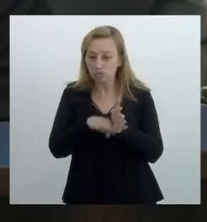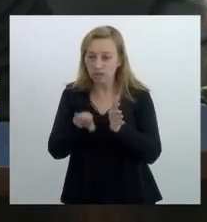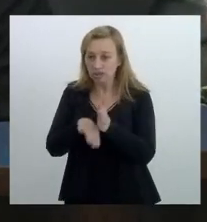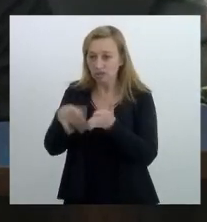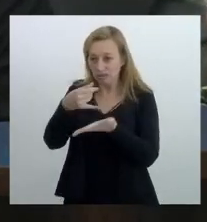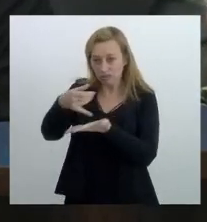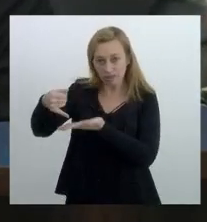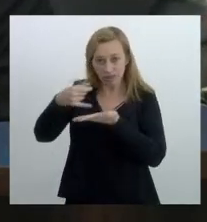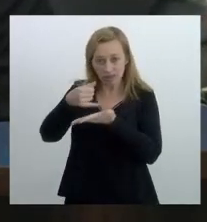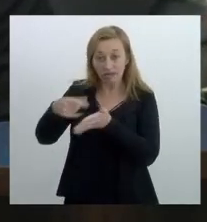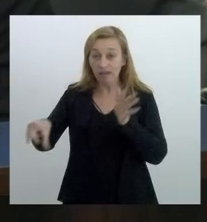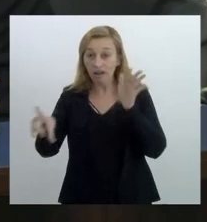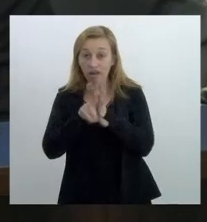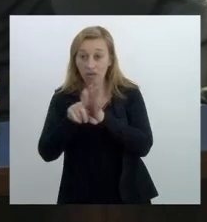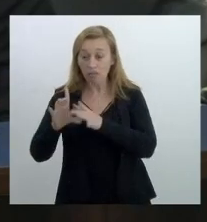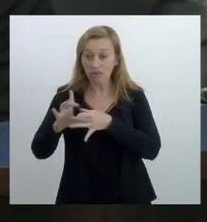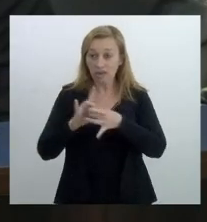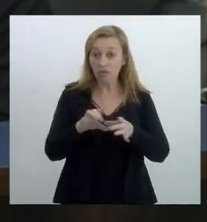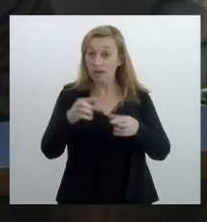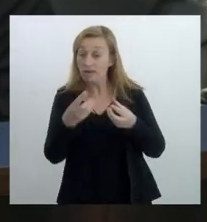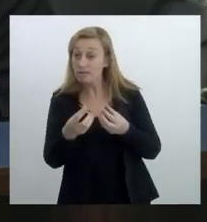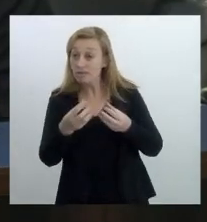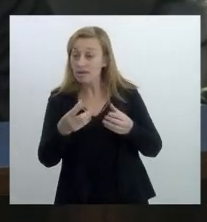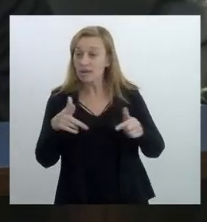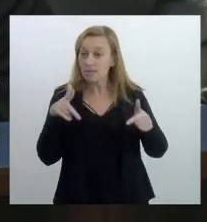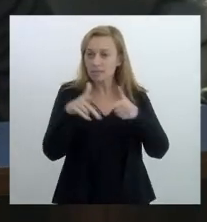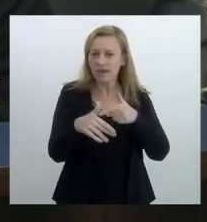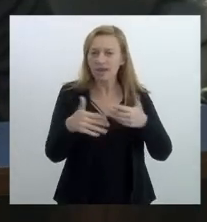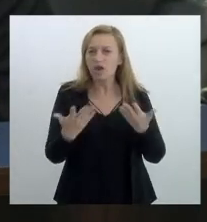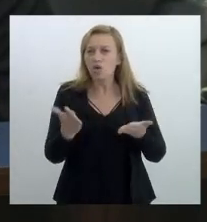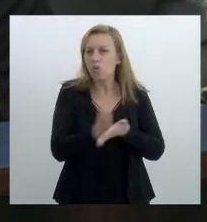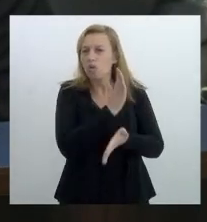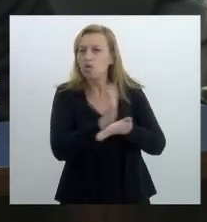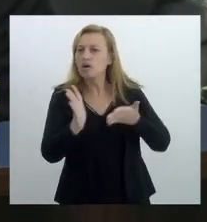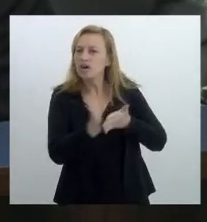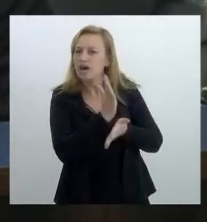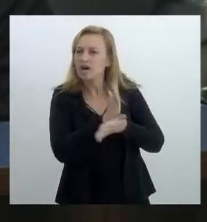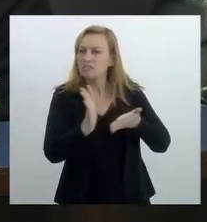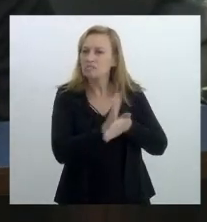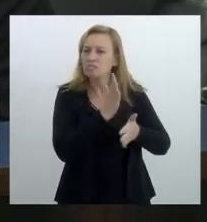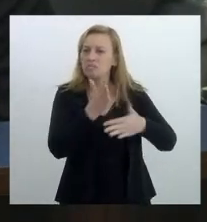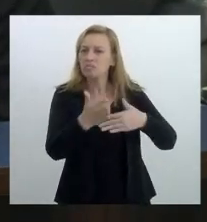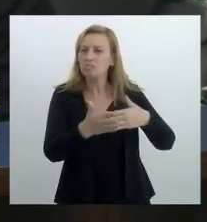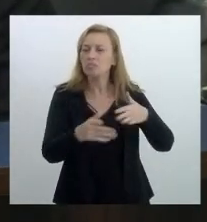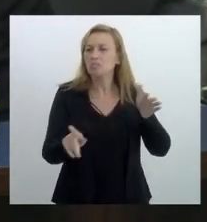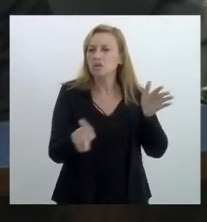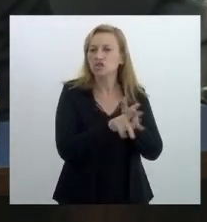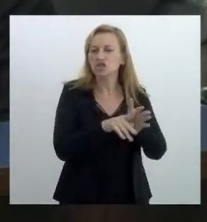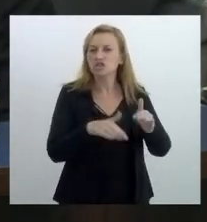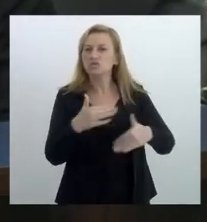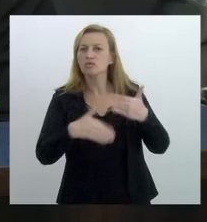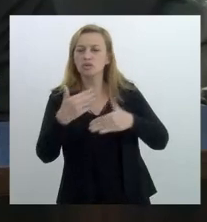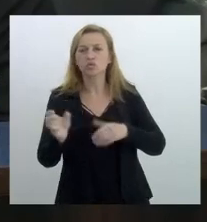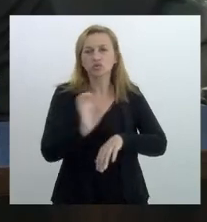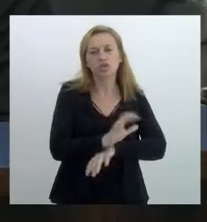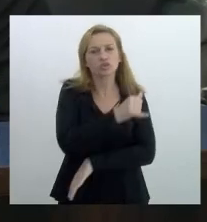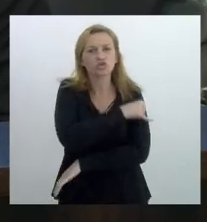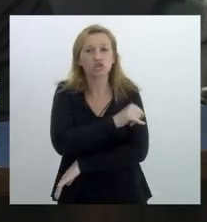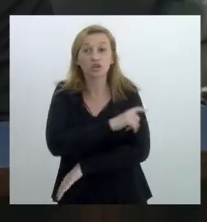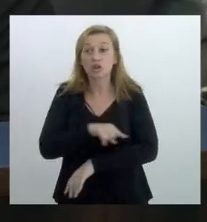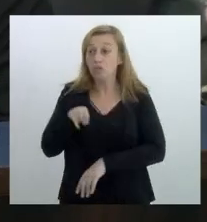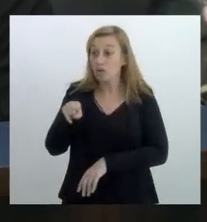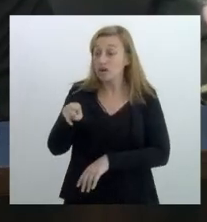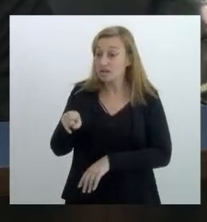Lei Complementar 178, que impede qualquer projeto de desenvolvimento do Estado do Rio de Janeiro. E como